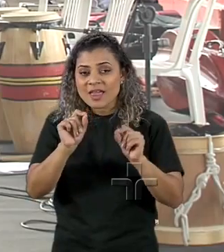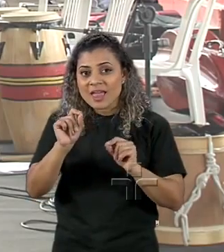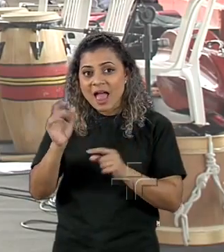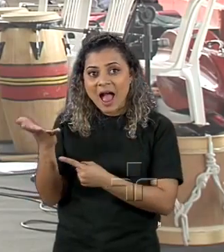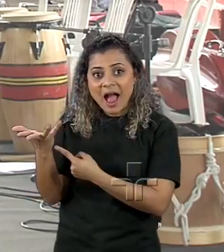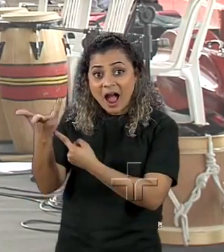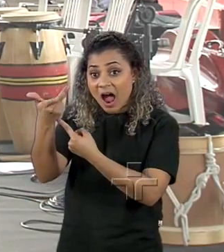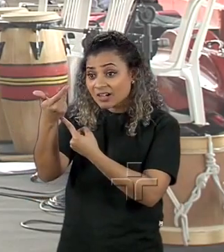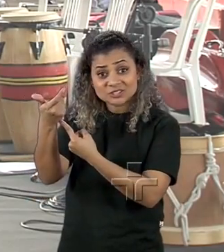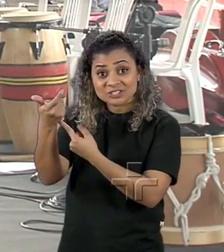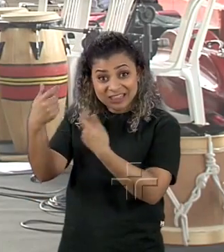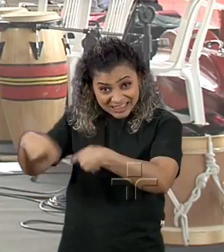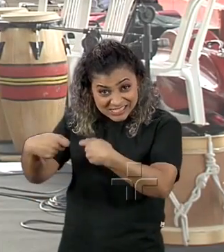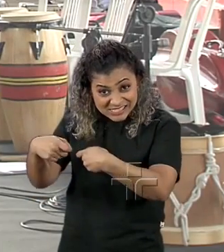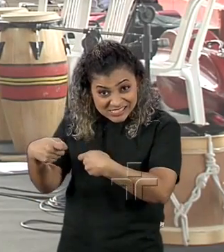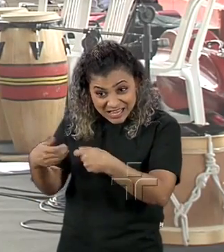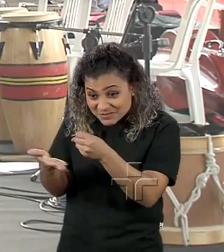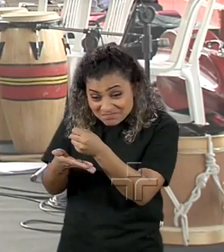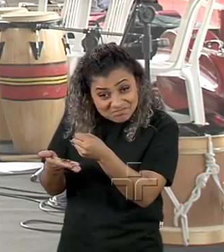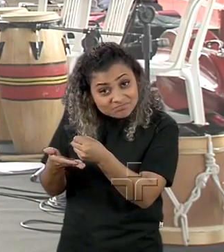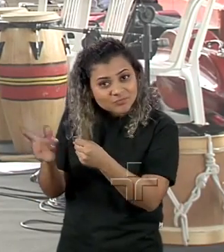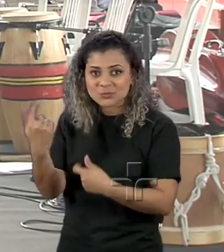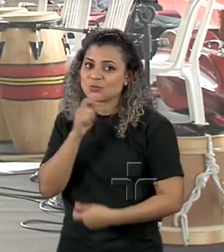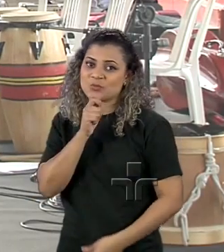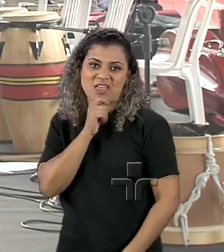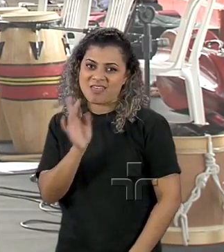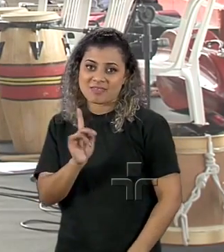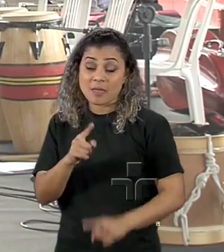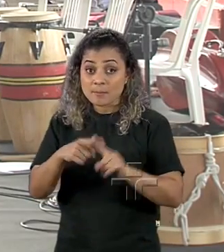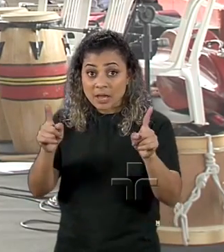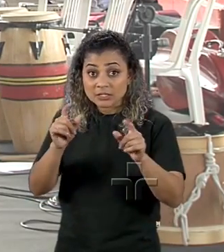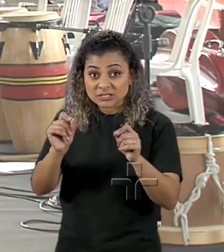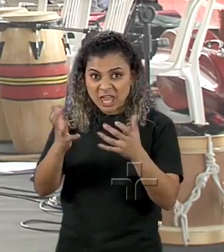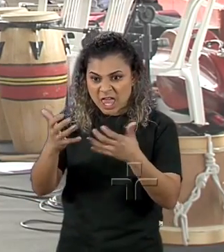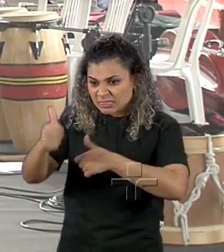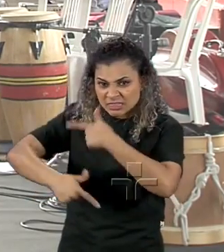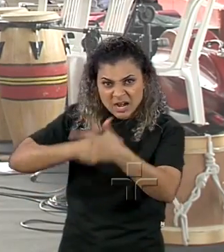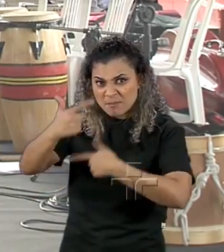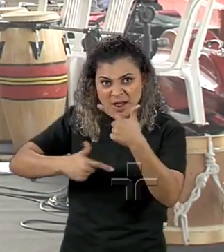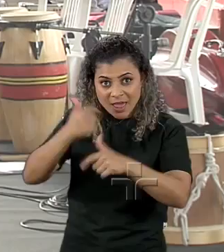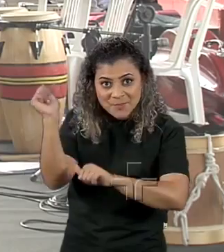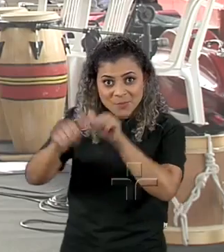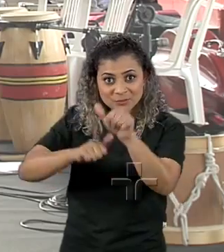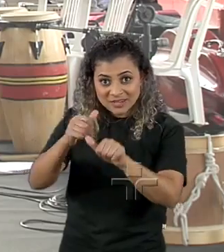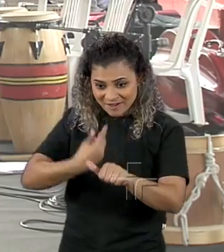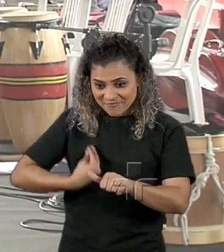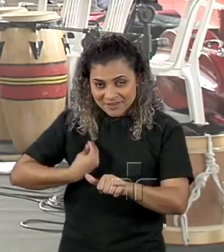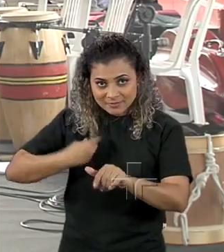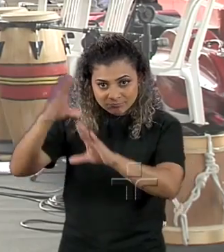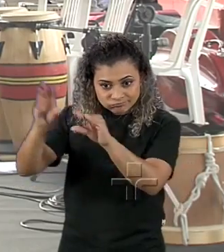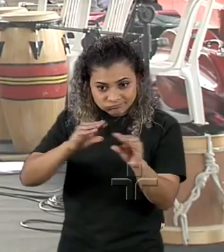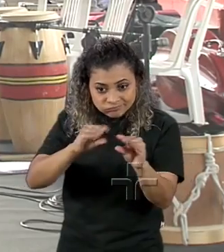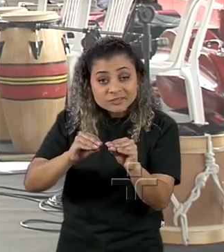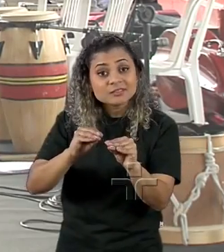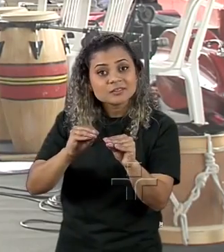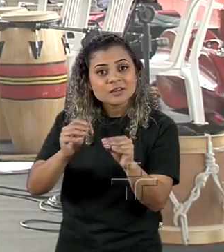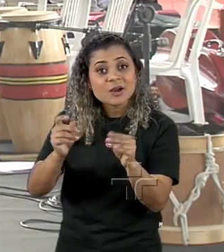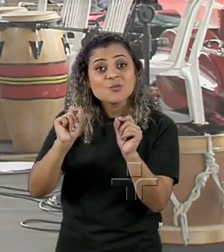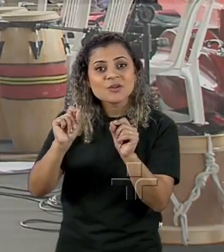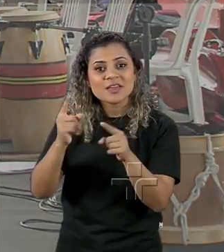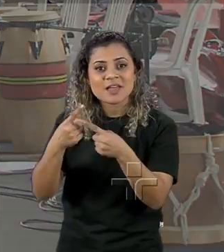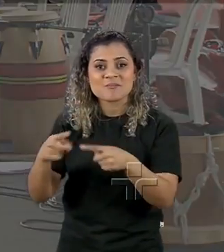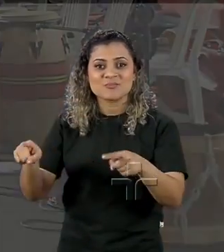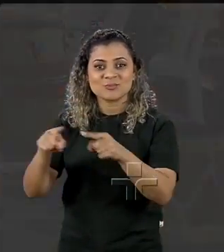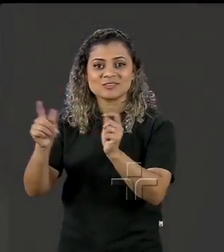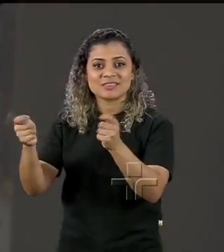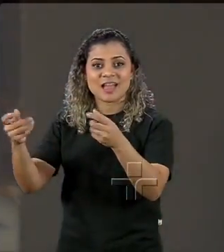essas necessidades mais básicas, mas quem trabalha para mudar a vida dos refugiados diz que tem coisas que só a música